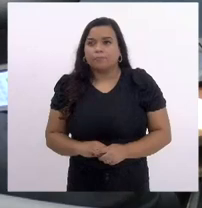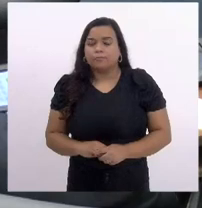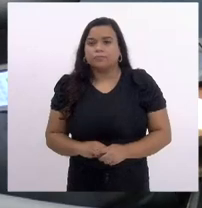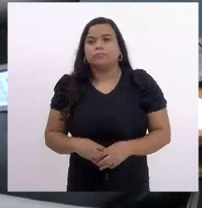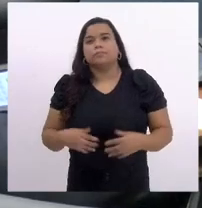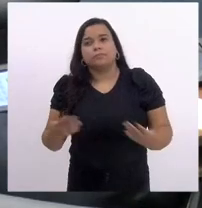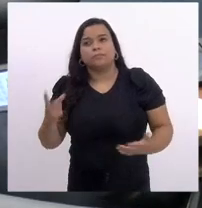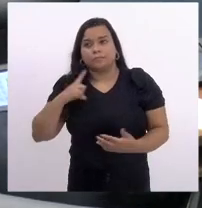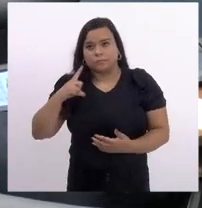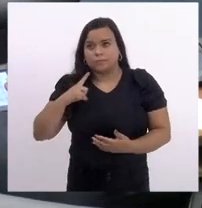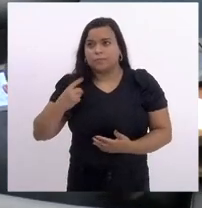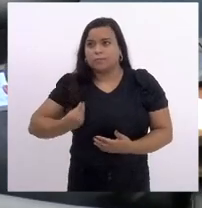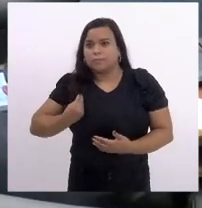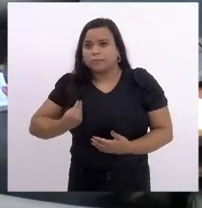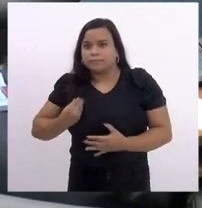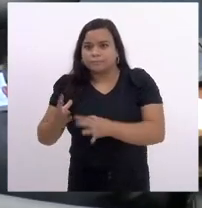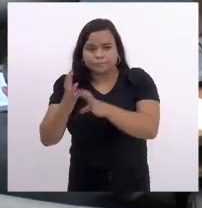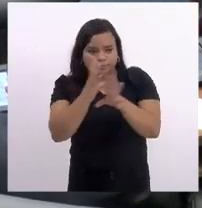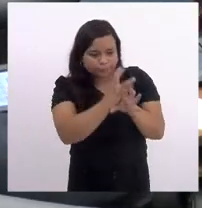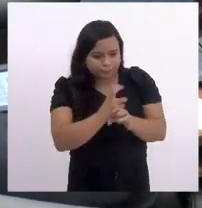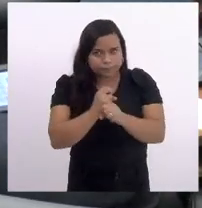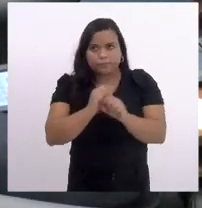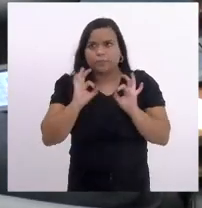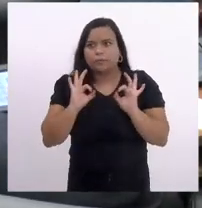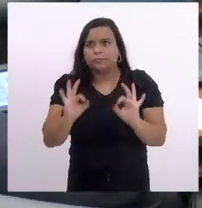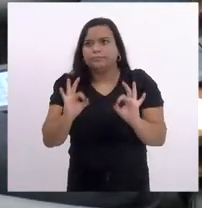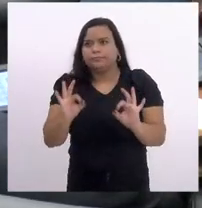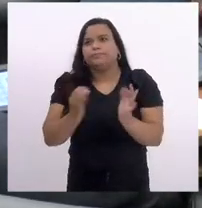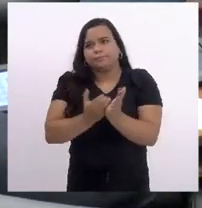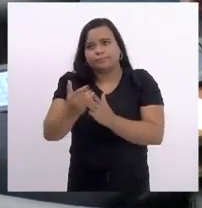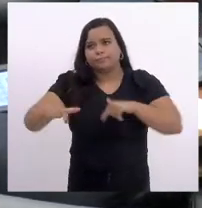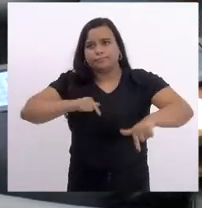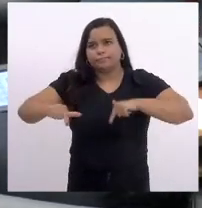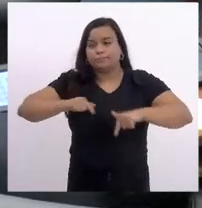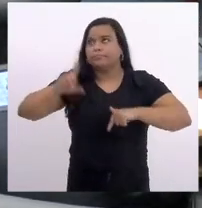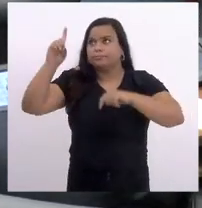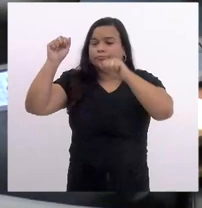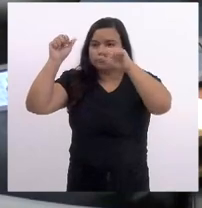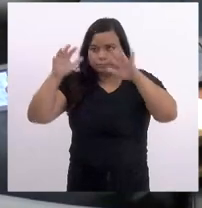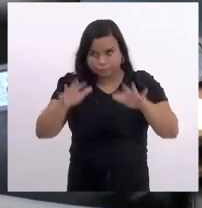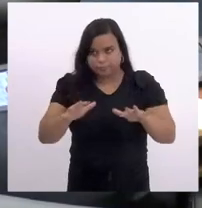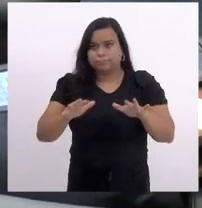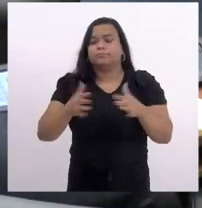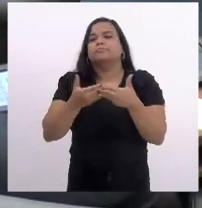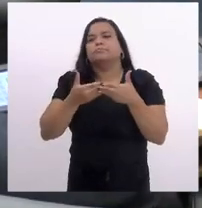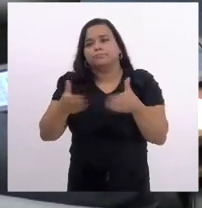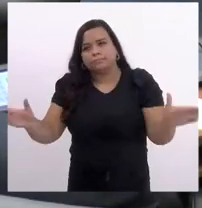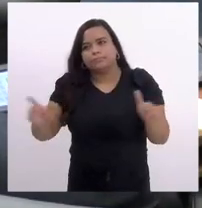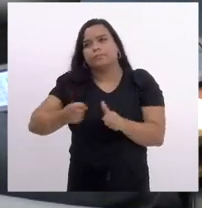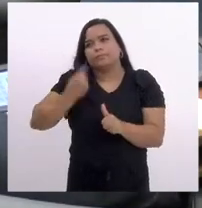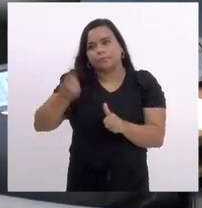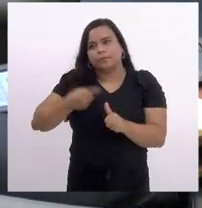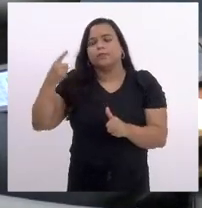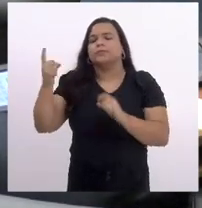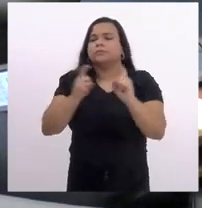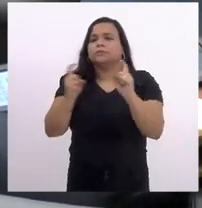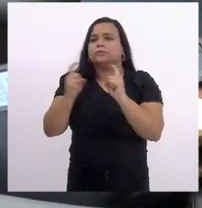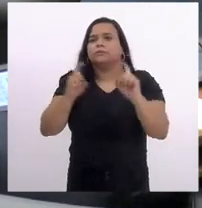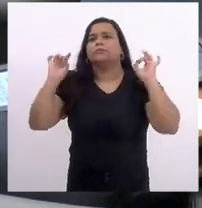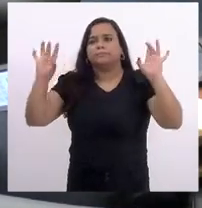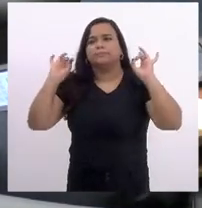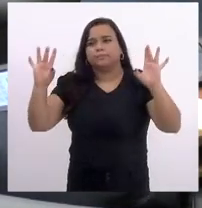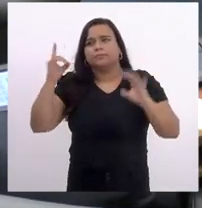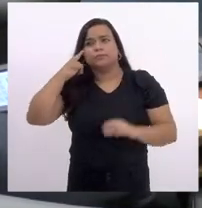Havendo o número legal e sobre a proteção de Deus, iniciamos os nossos trabalhos. Está aberta a primeira sessão extraordinária do dia. A presidência